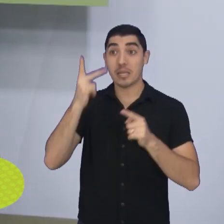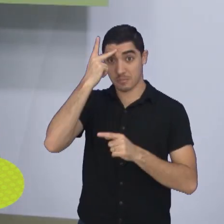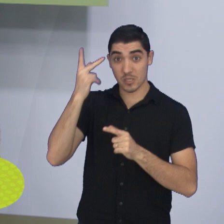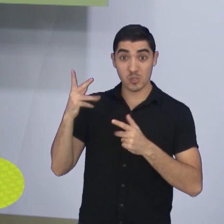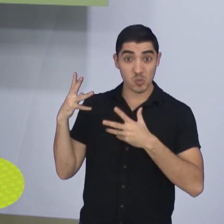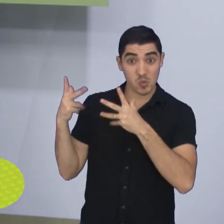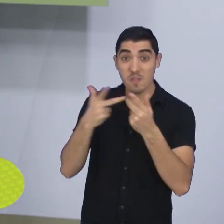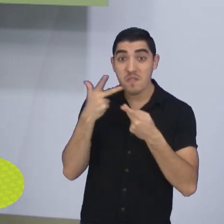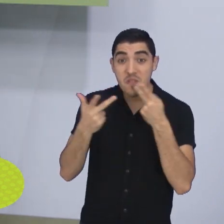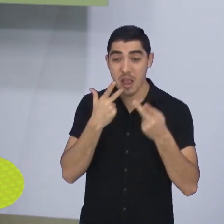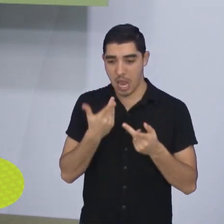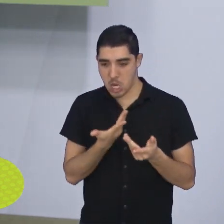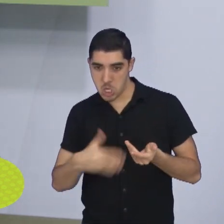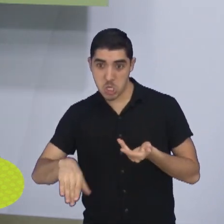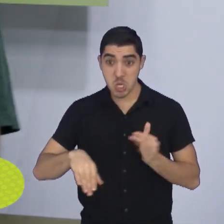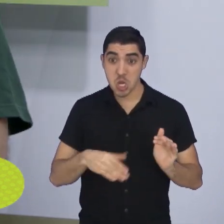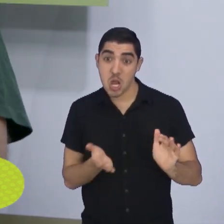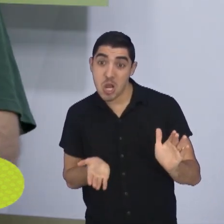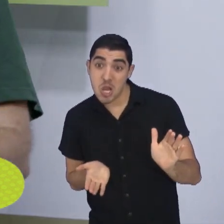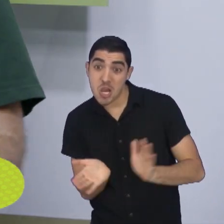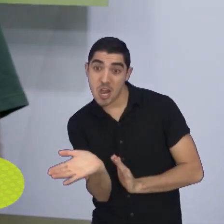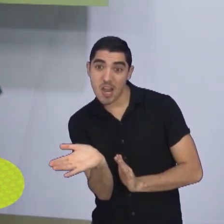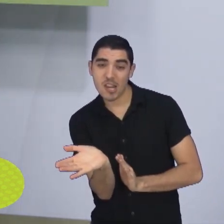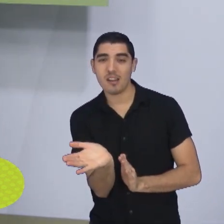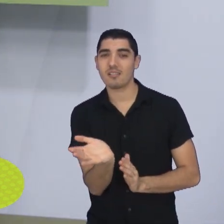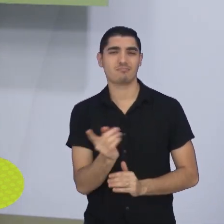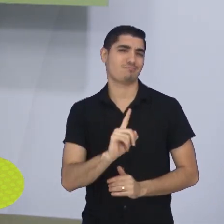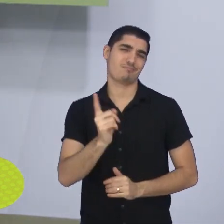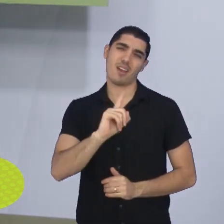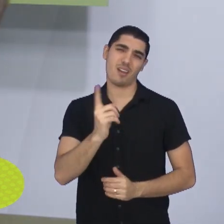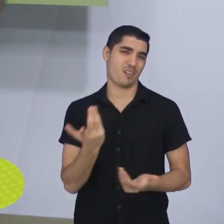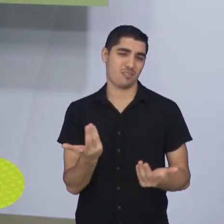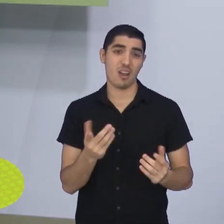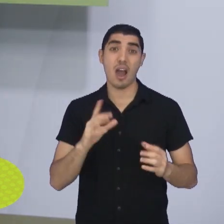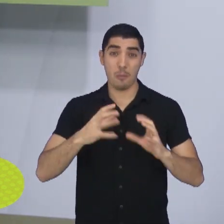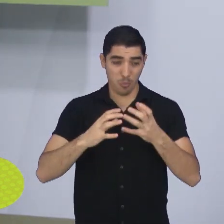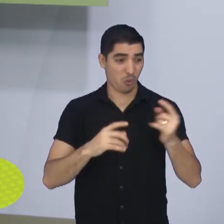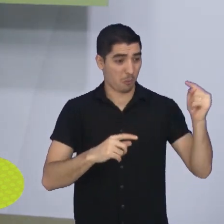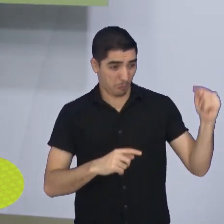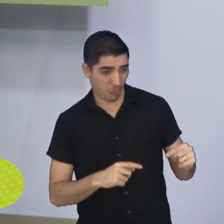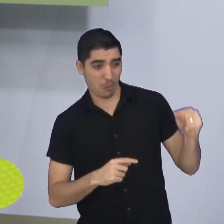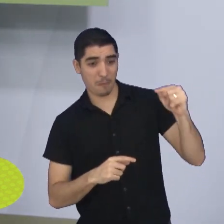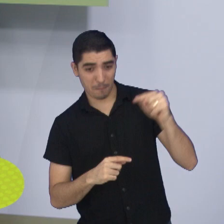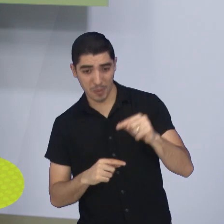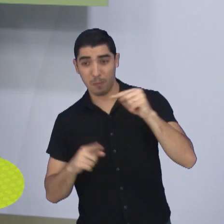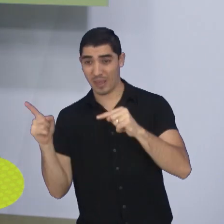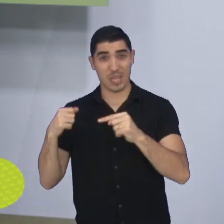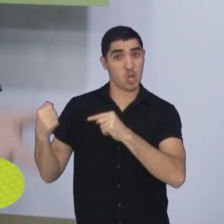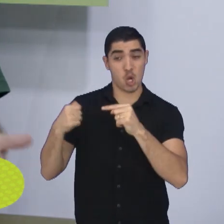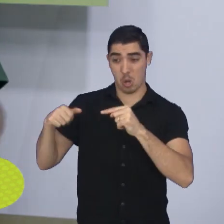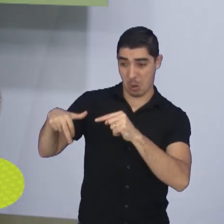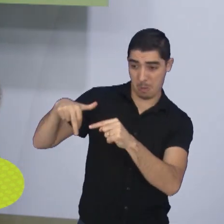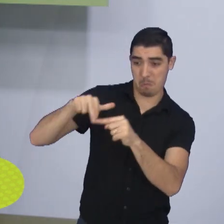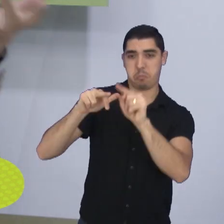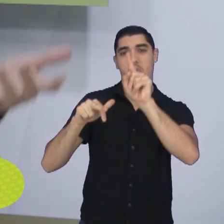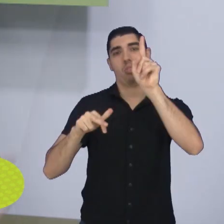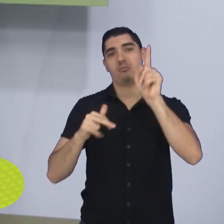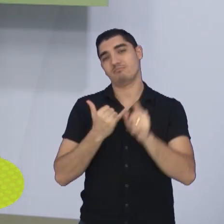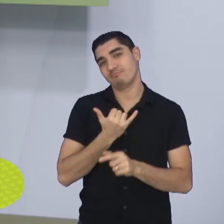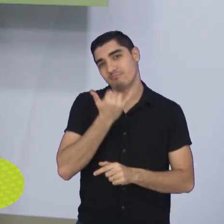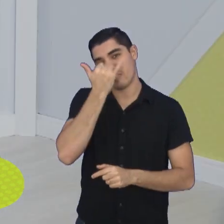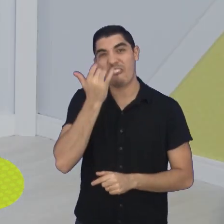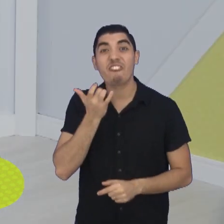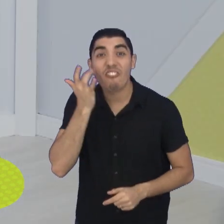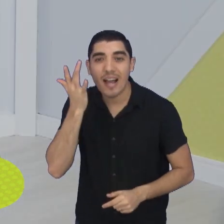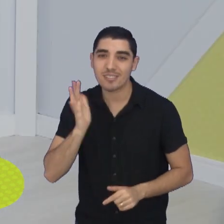que todo mundo tinha driblado, falaram assim, ó, só empurrar. Mas não foi assim, a bola veio quicando, ele veio na velocidade, não foi tão fácil assim.